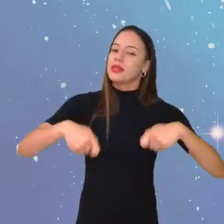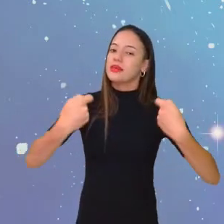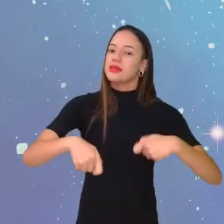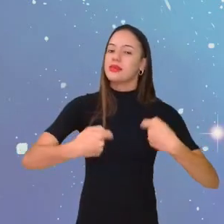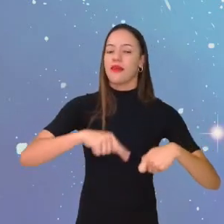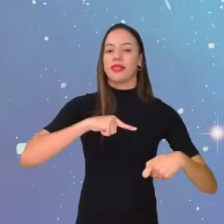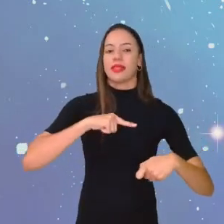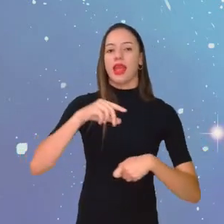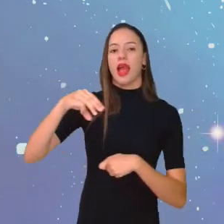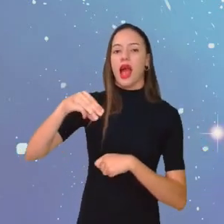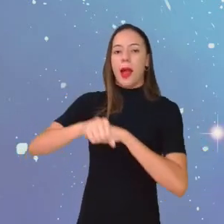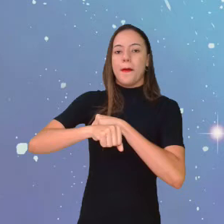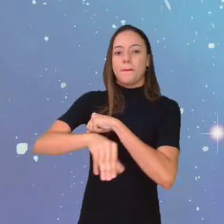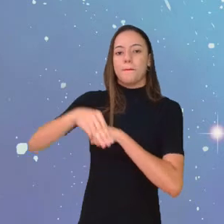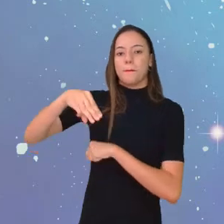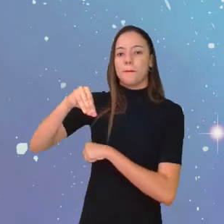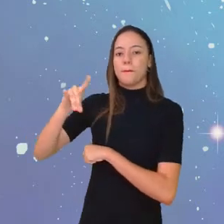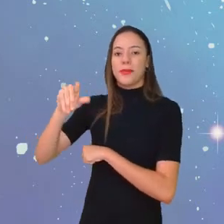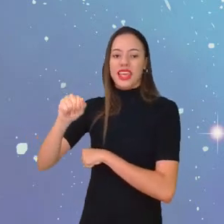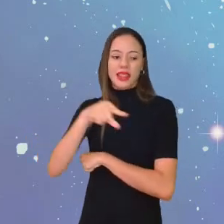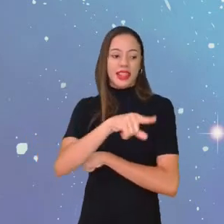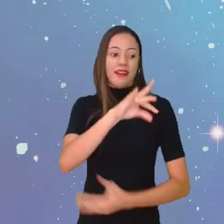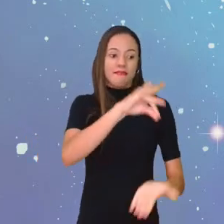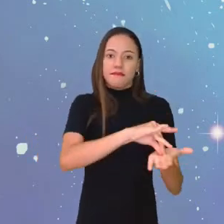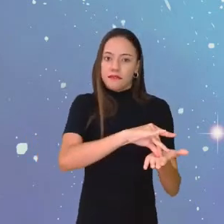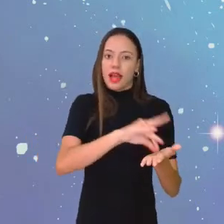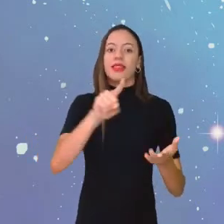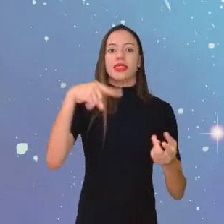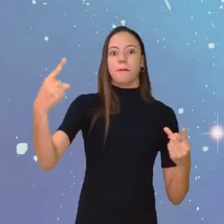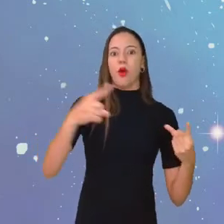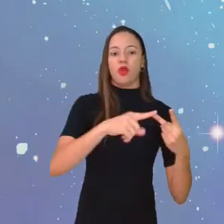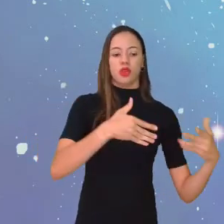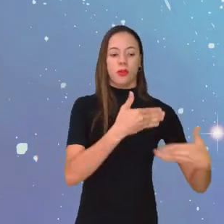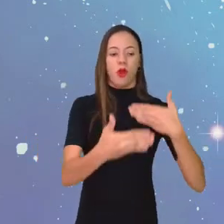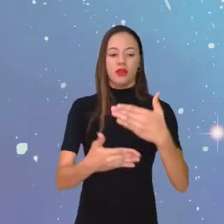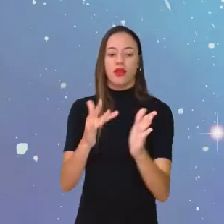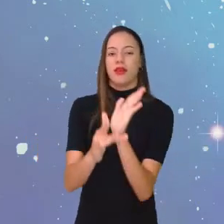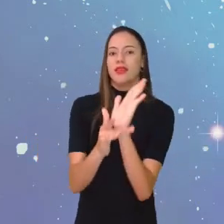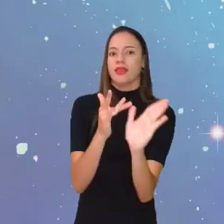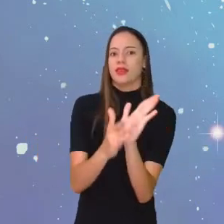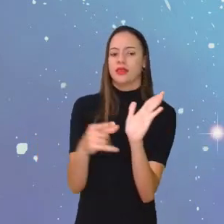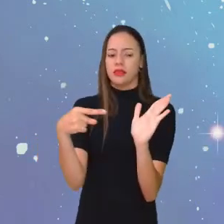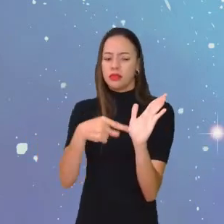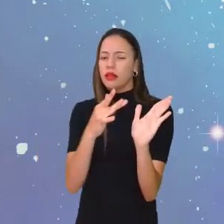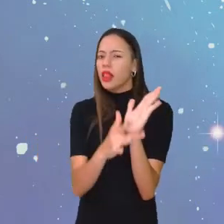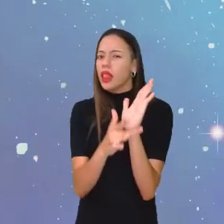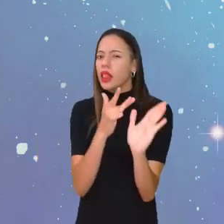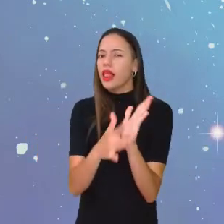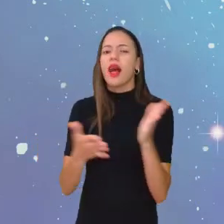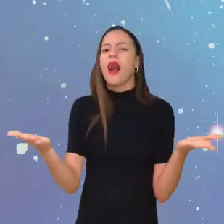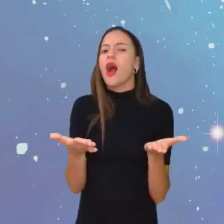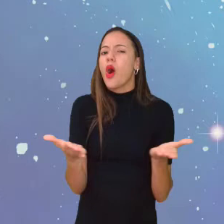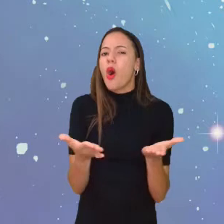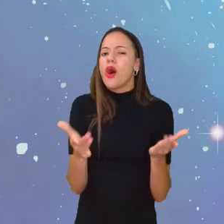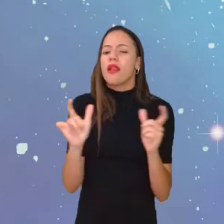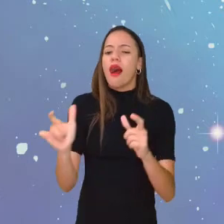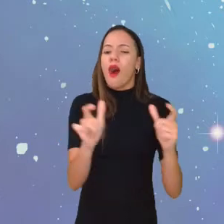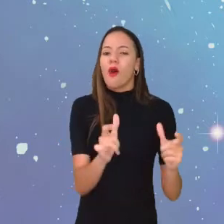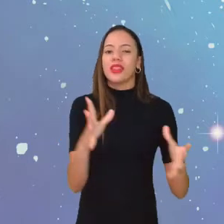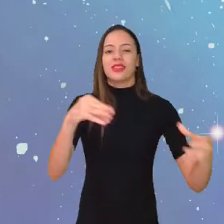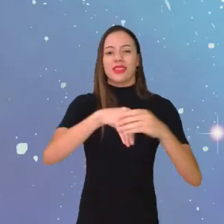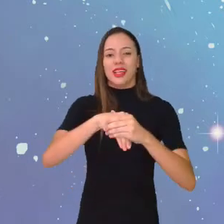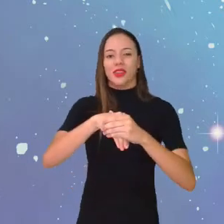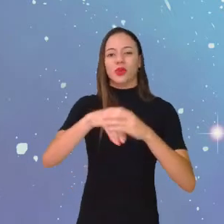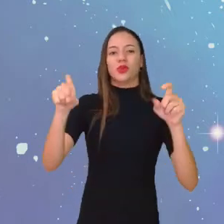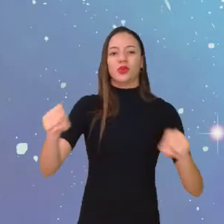ter a mídia física, depois ela foi digitalizada, e por ser digitalizada, elas agora podem morar nos servidores, ou